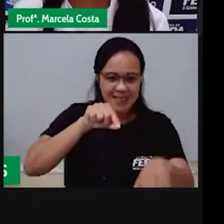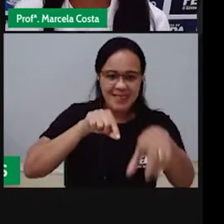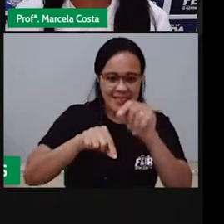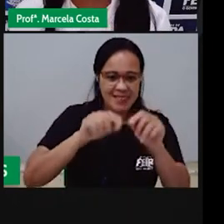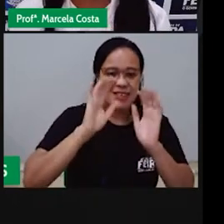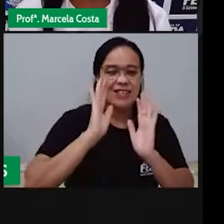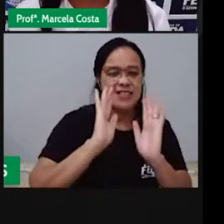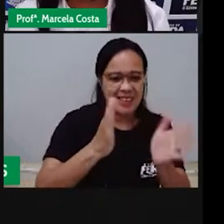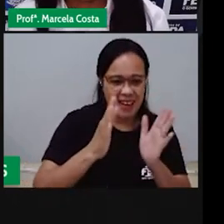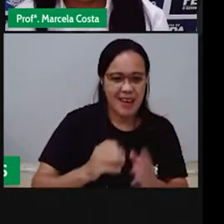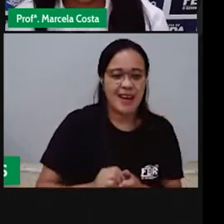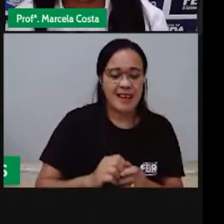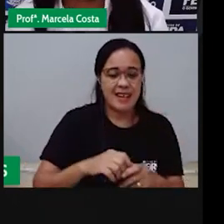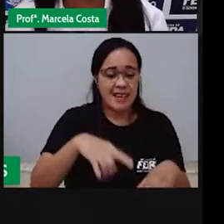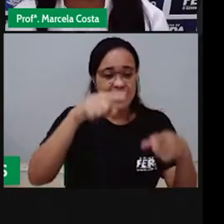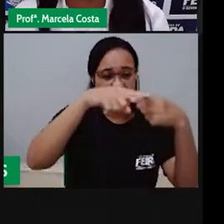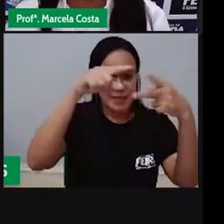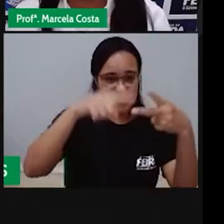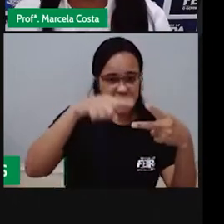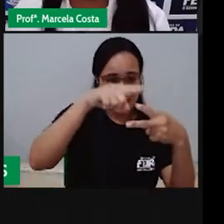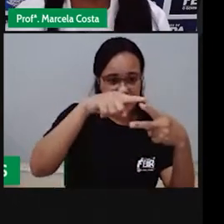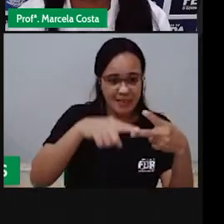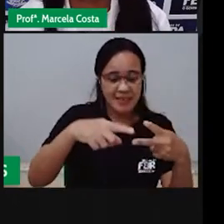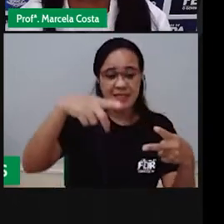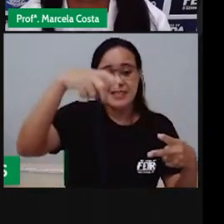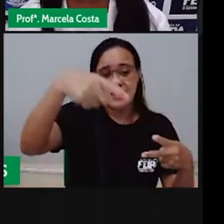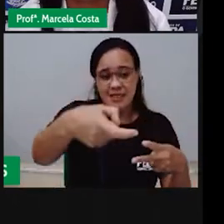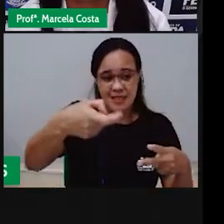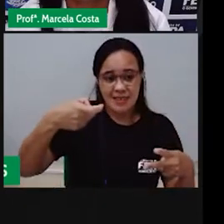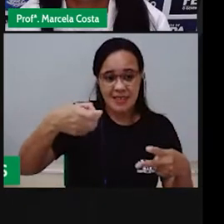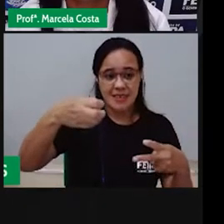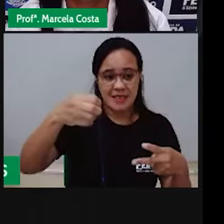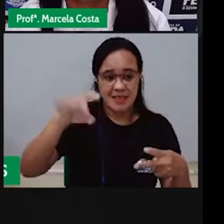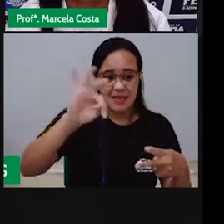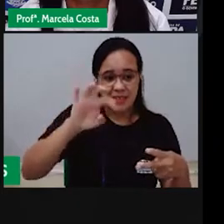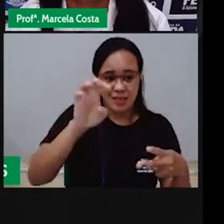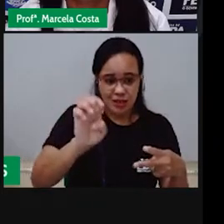xote e o xaxado. Tá bom?